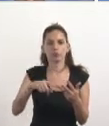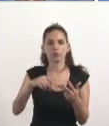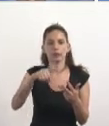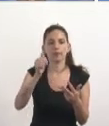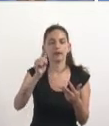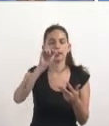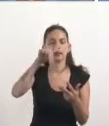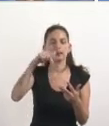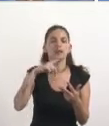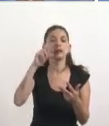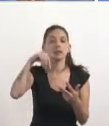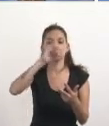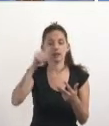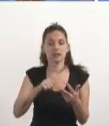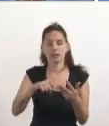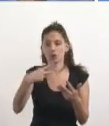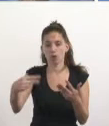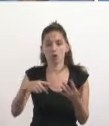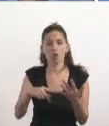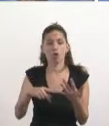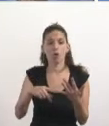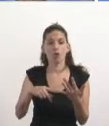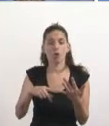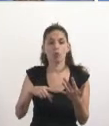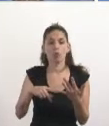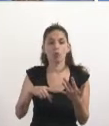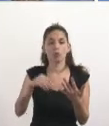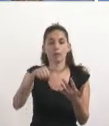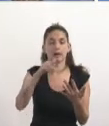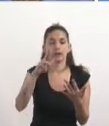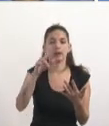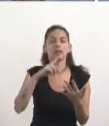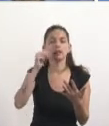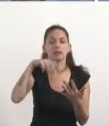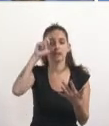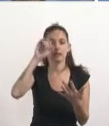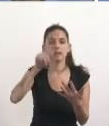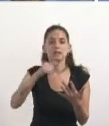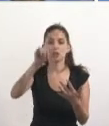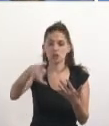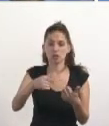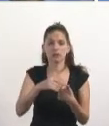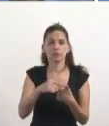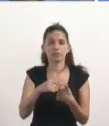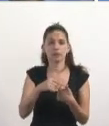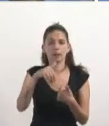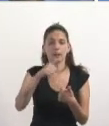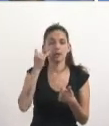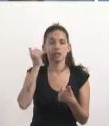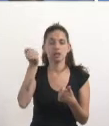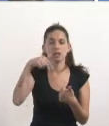martínez negativo senador julio martínez afirmativo senador maya